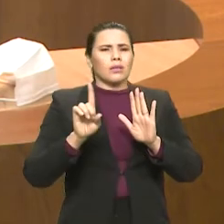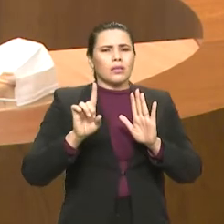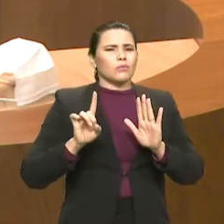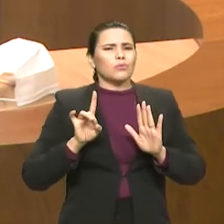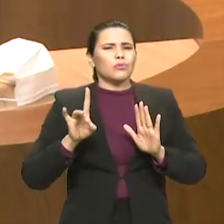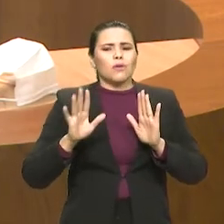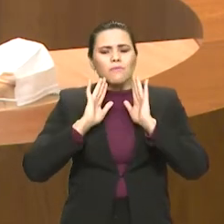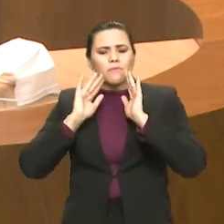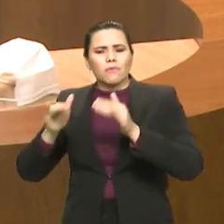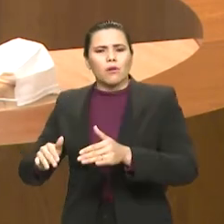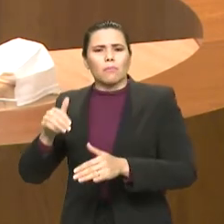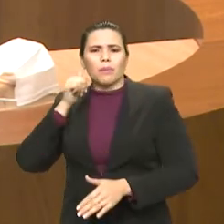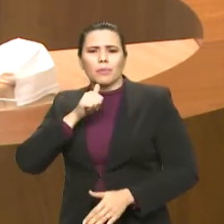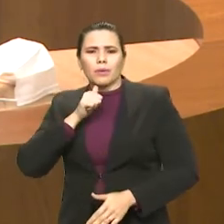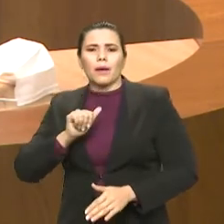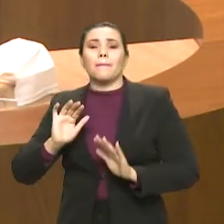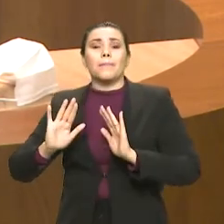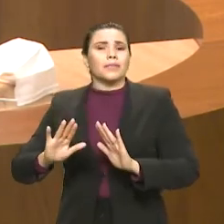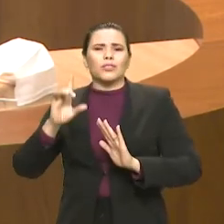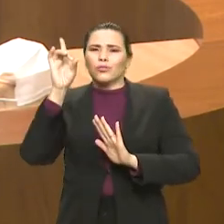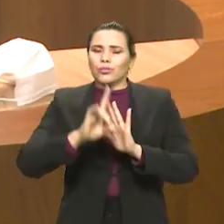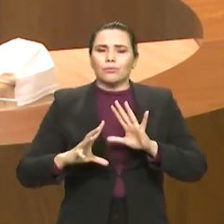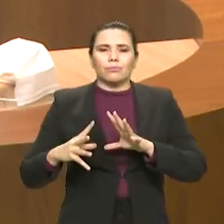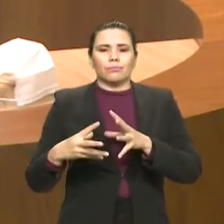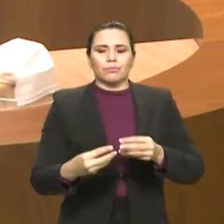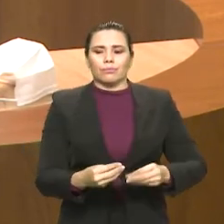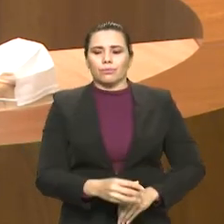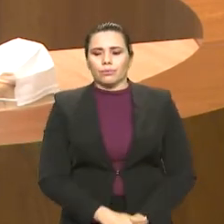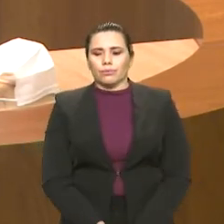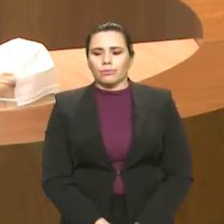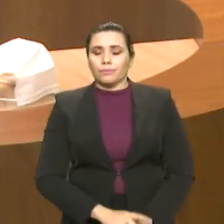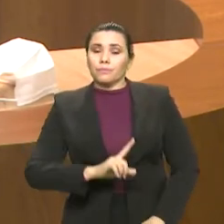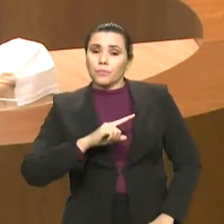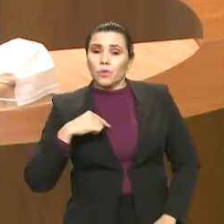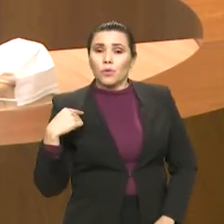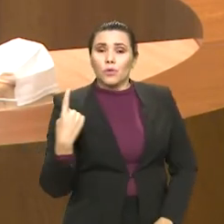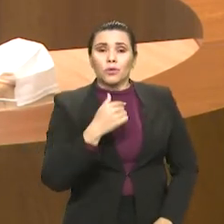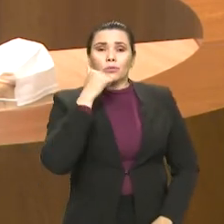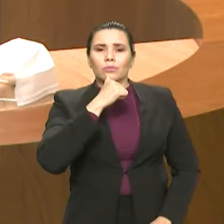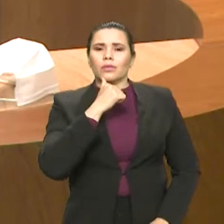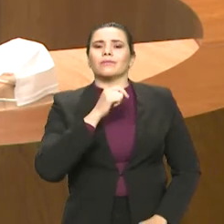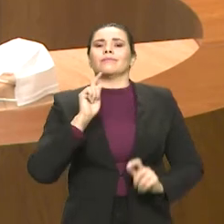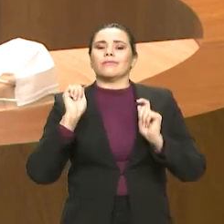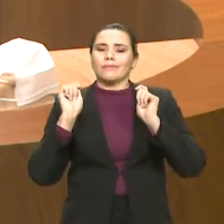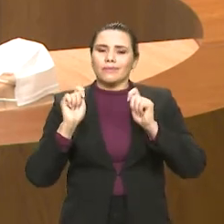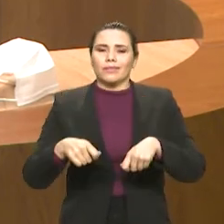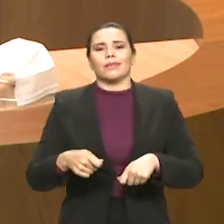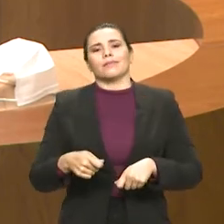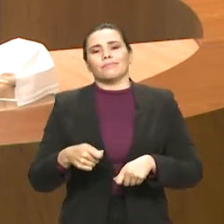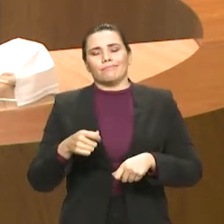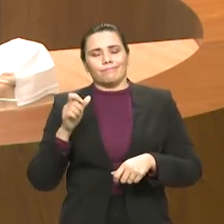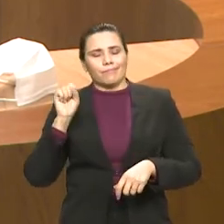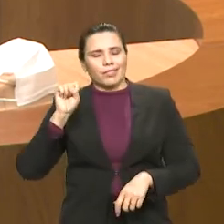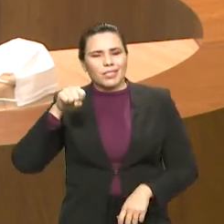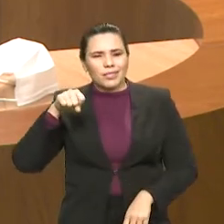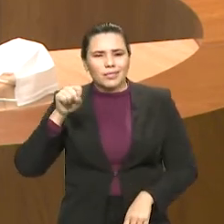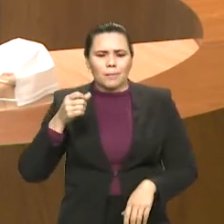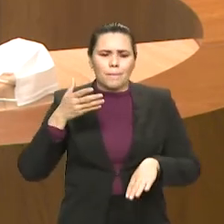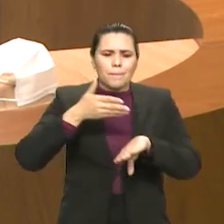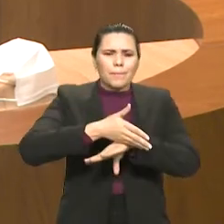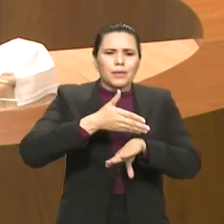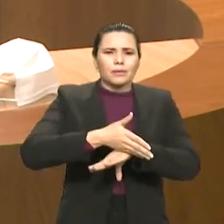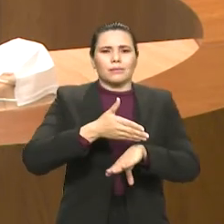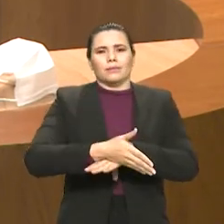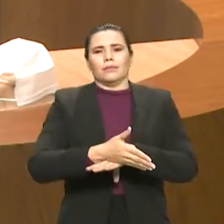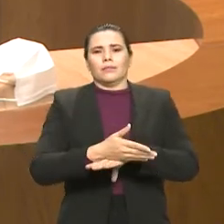Então é importante esse pertencimento, essa crença de que nós podemos sim participar da vida pública. Empatia, eu diria